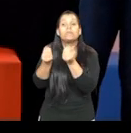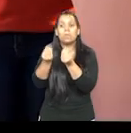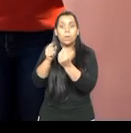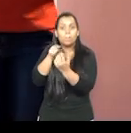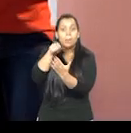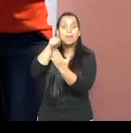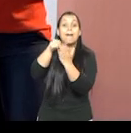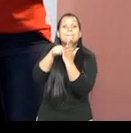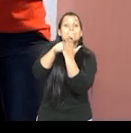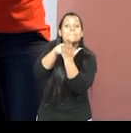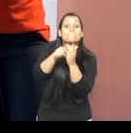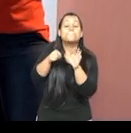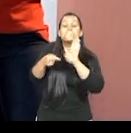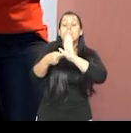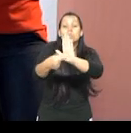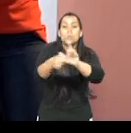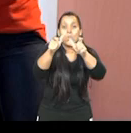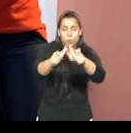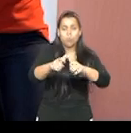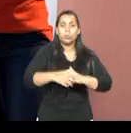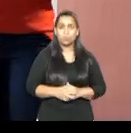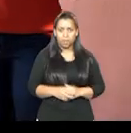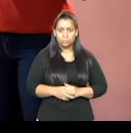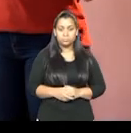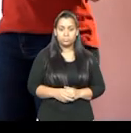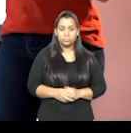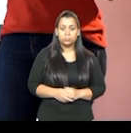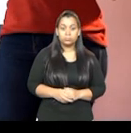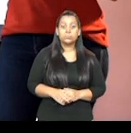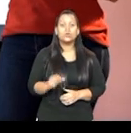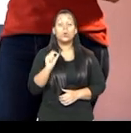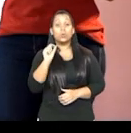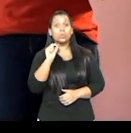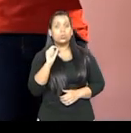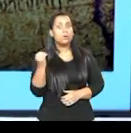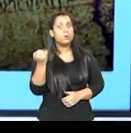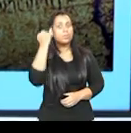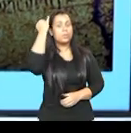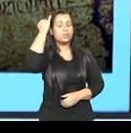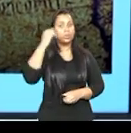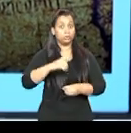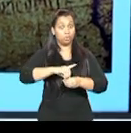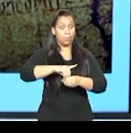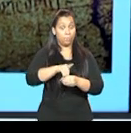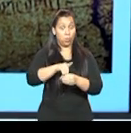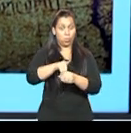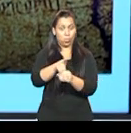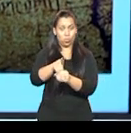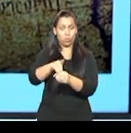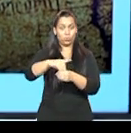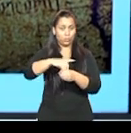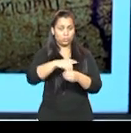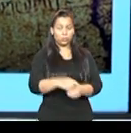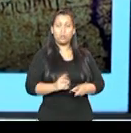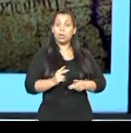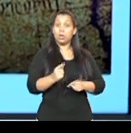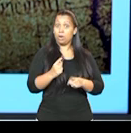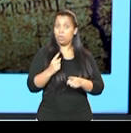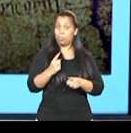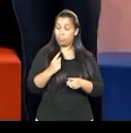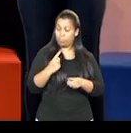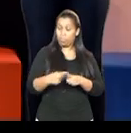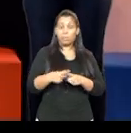Mas um objeto muito importante para os navegadores era a bússola, pois ela apontava sempre para o norte